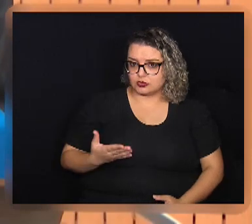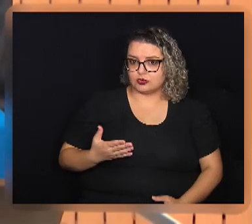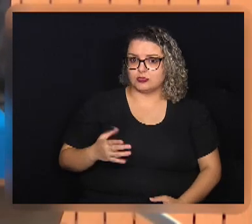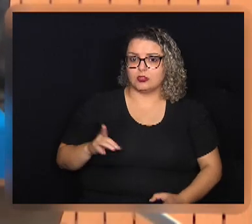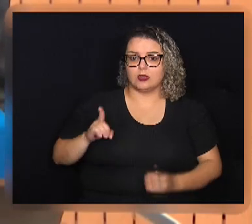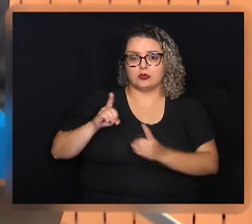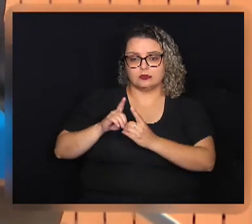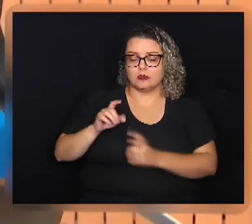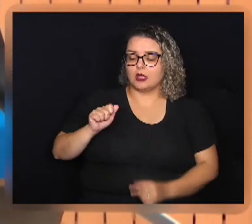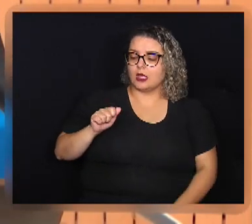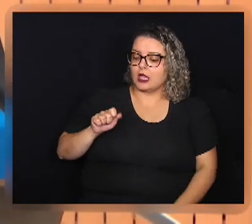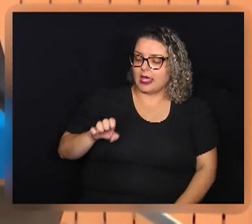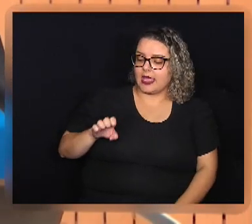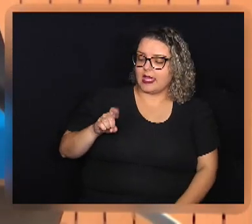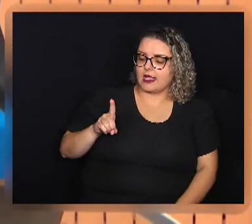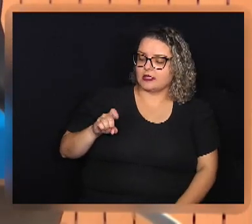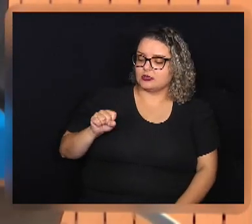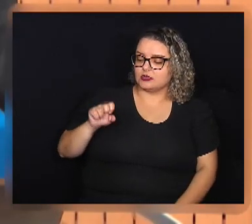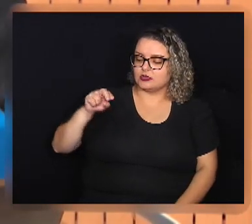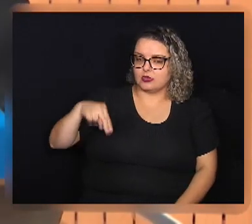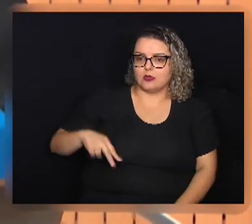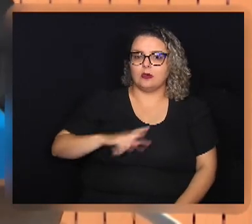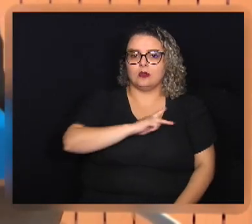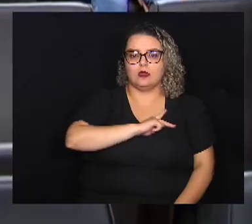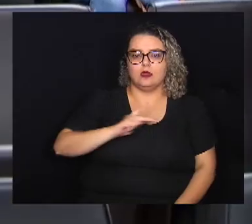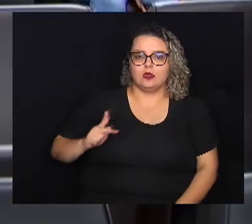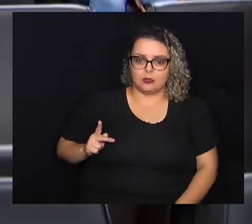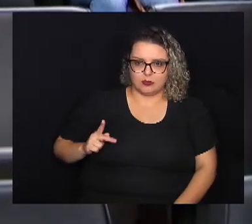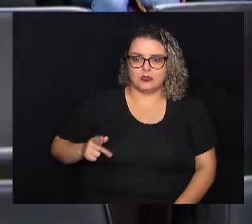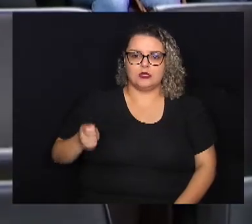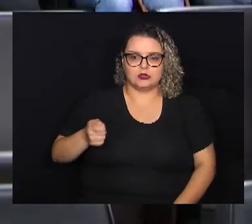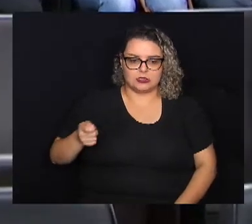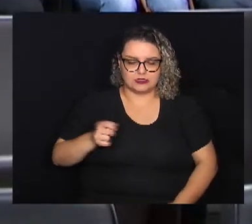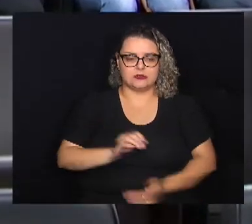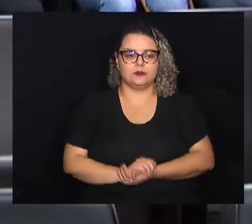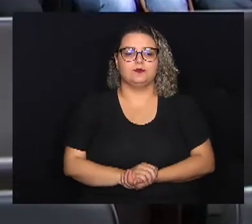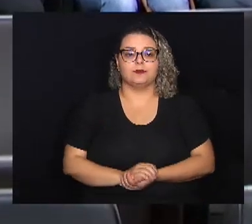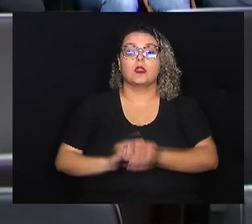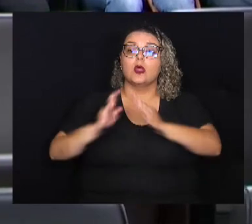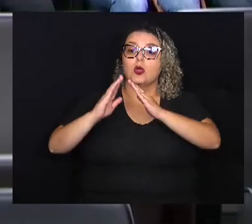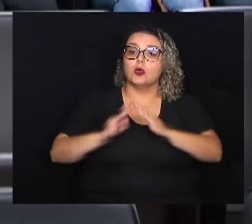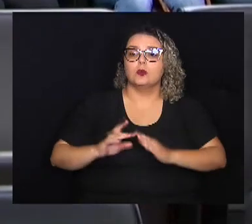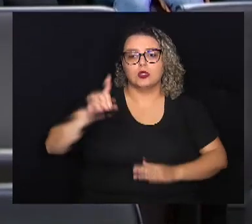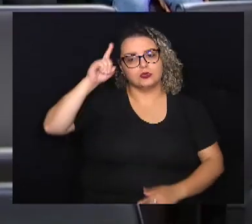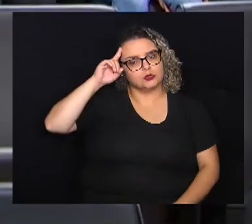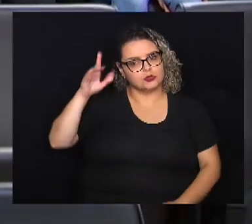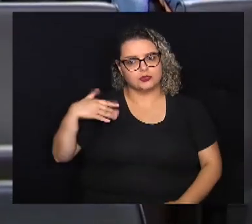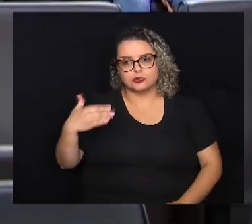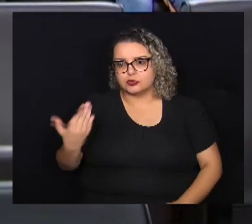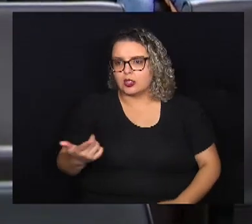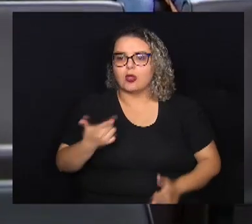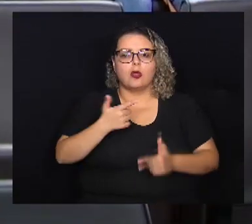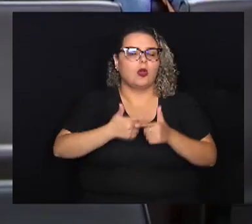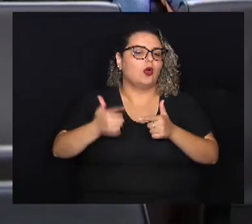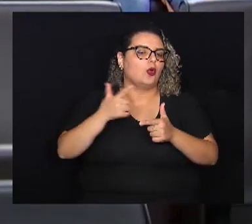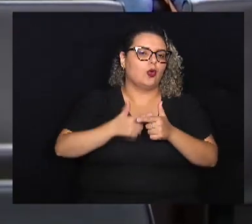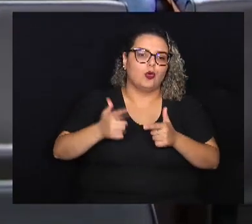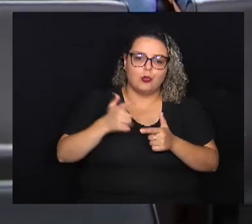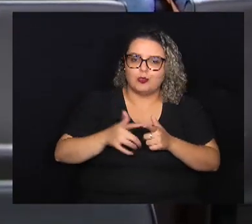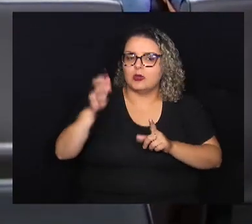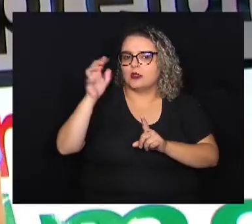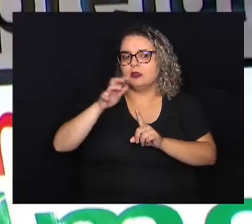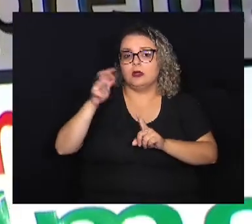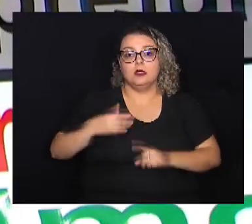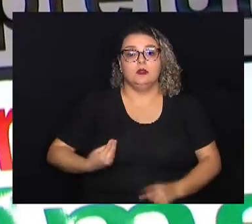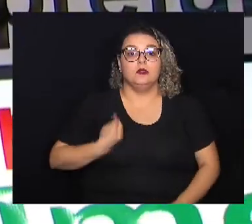Potes, presidente da Bopal BG. Os moradores lidam rotineiramente com problemas que afetam a